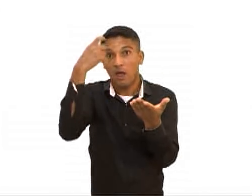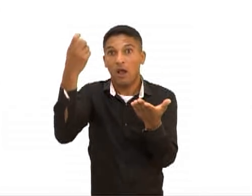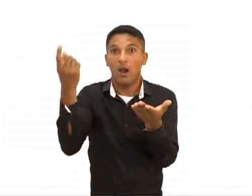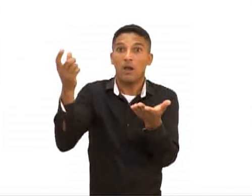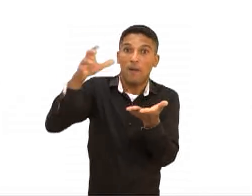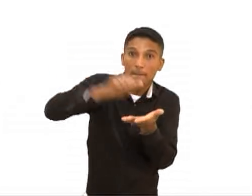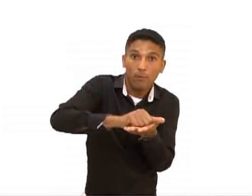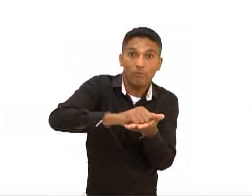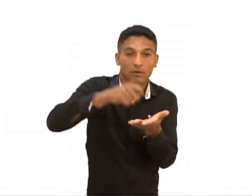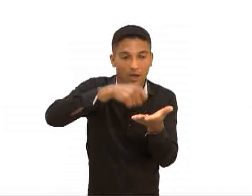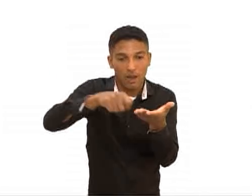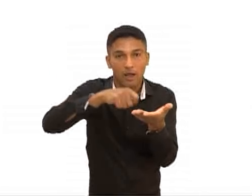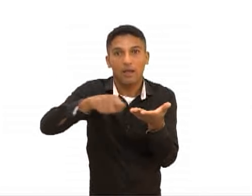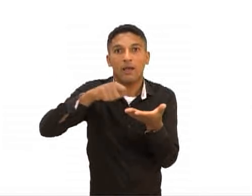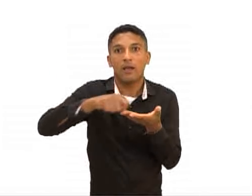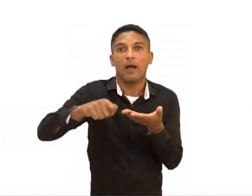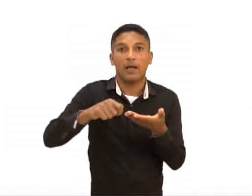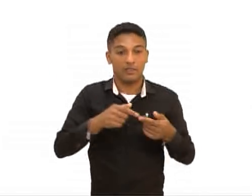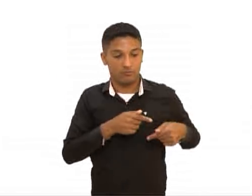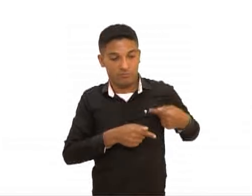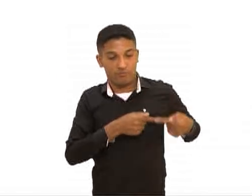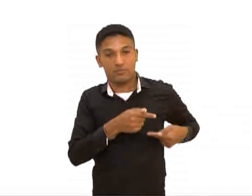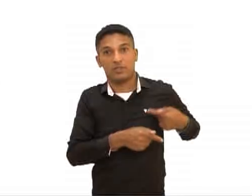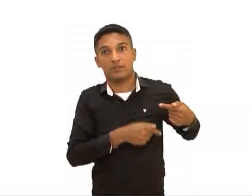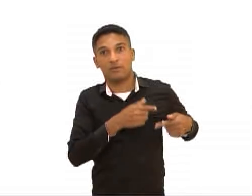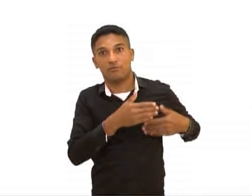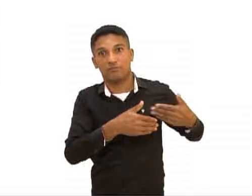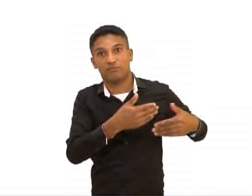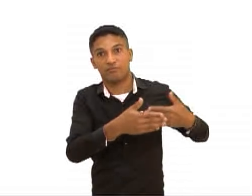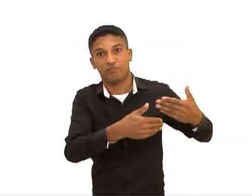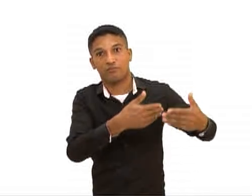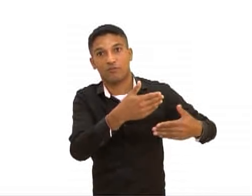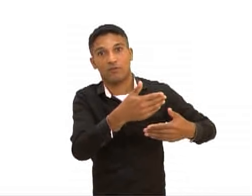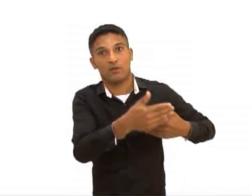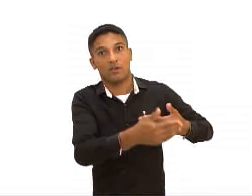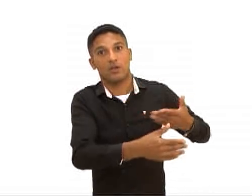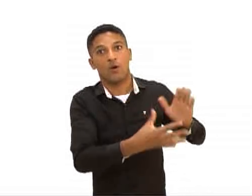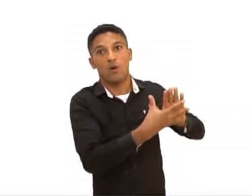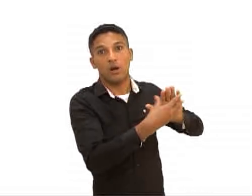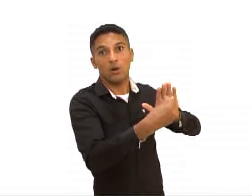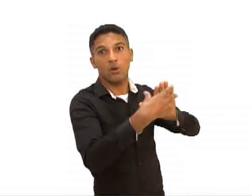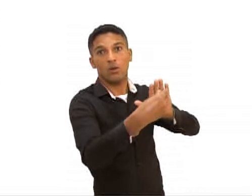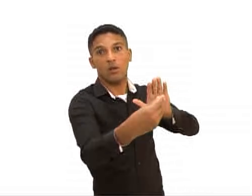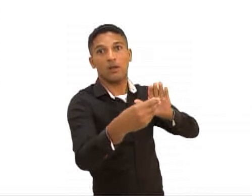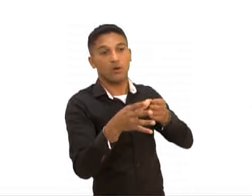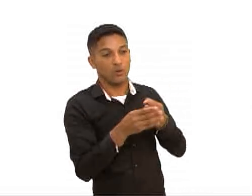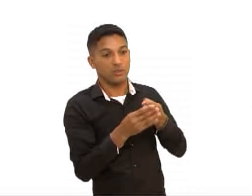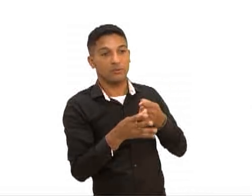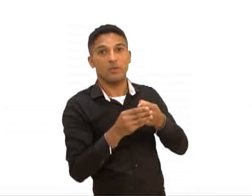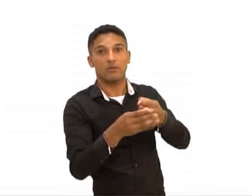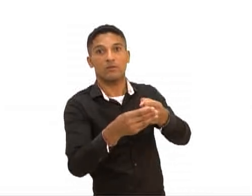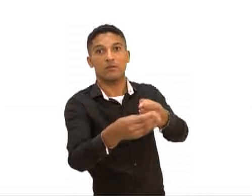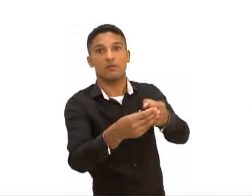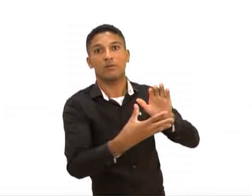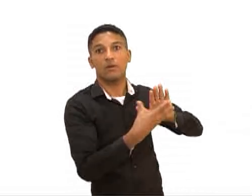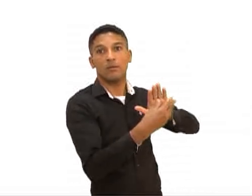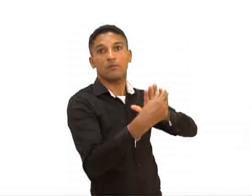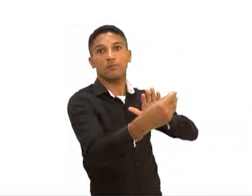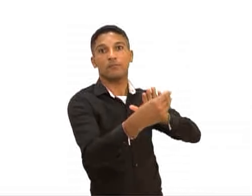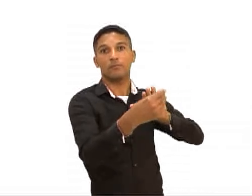há a perpetuação do conhecimento, ou seja, o conhecimento ele não se acaba, né? Ele só vai se aprimorando, as pessoas